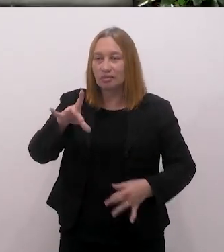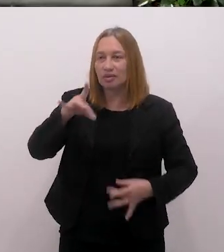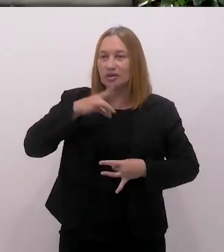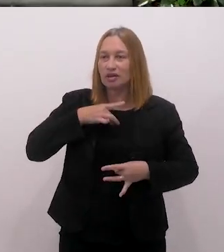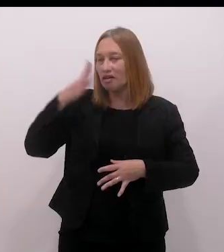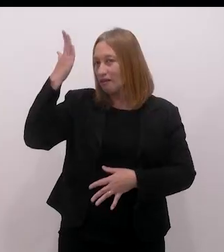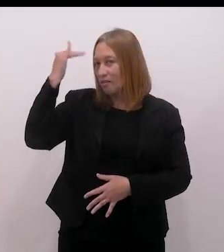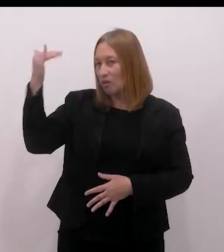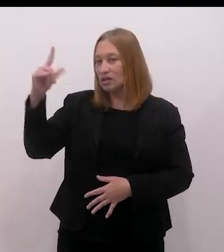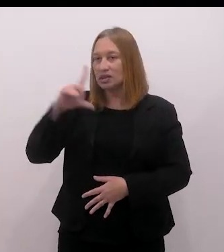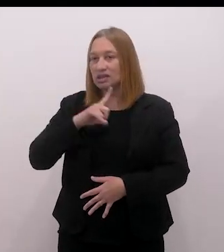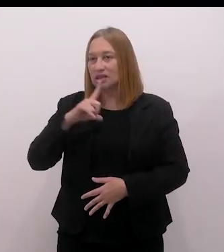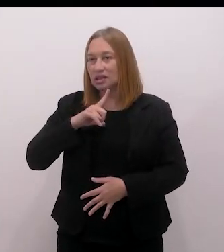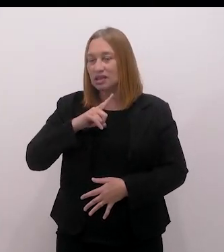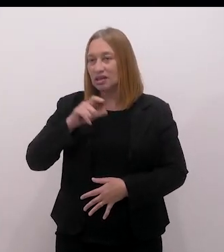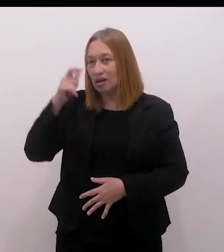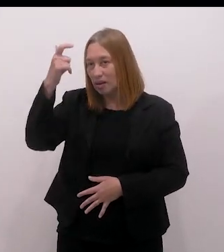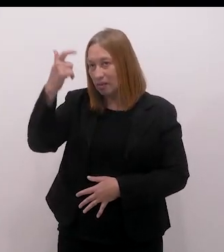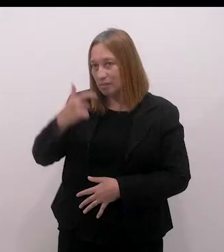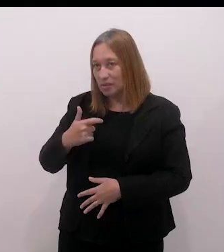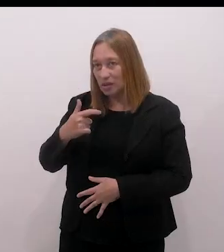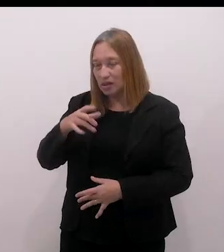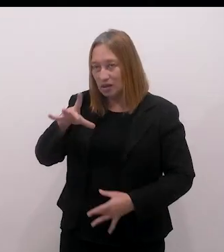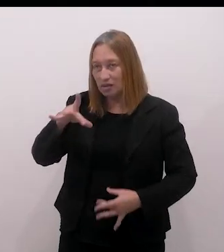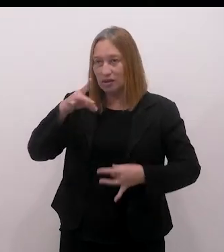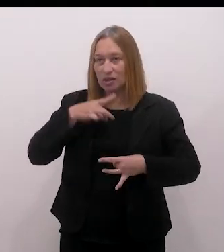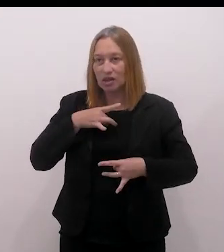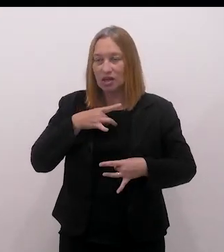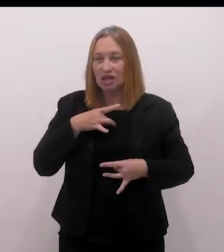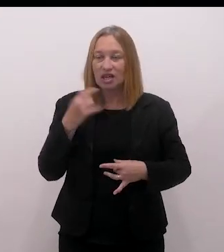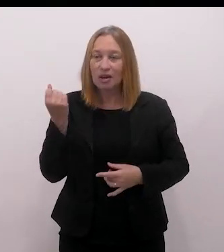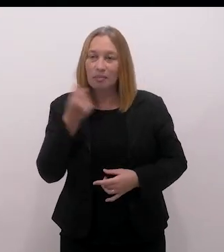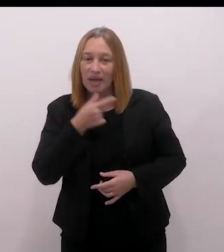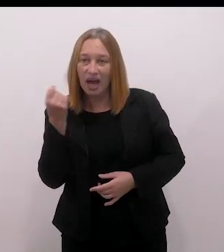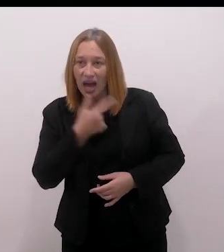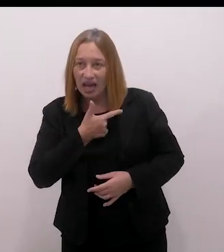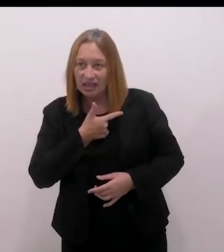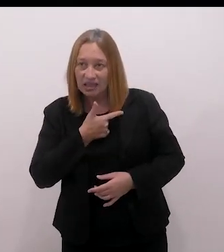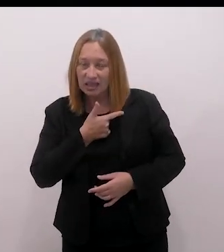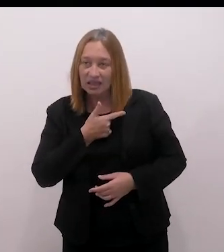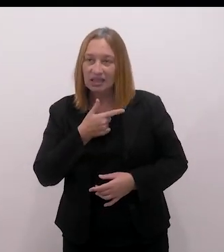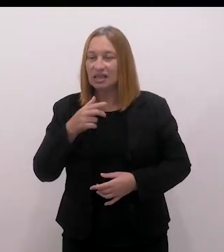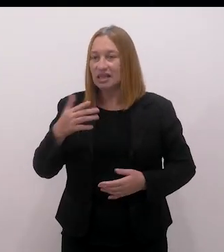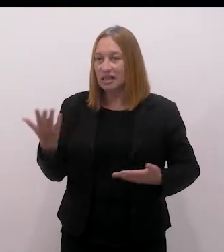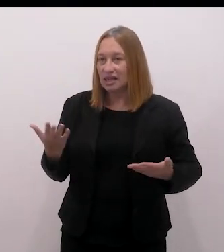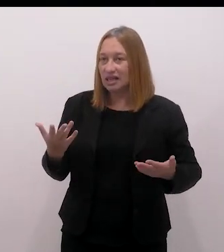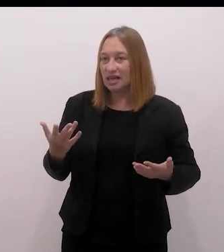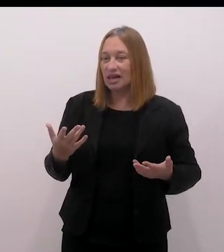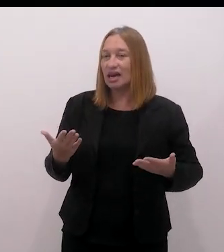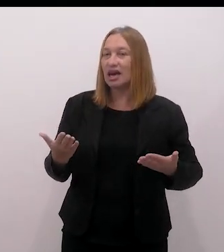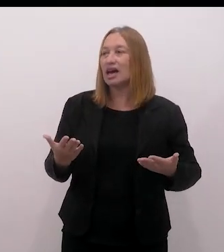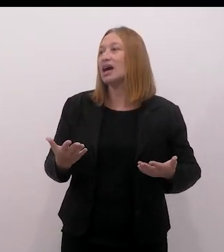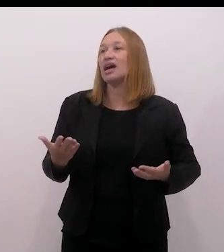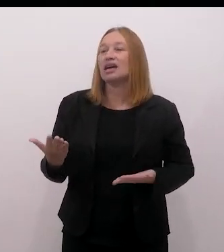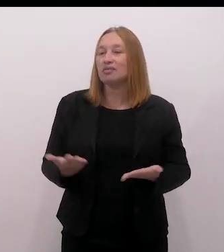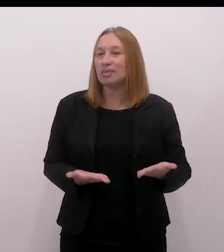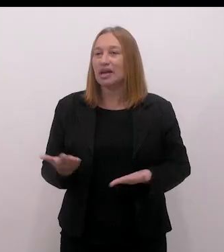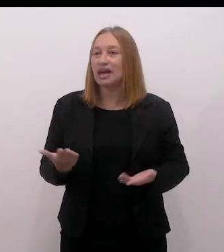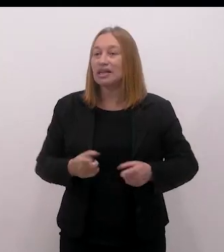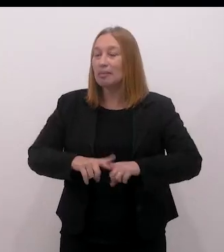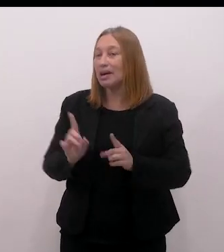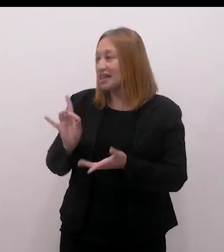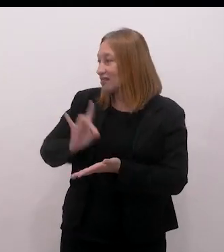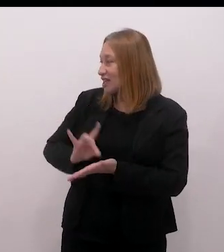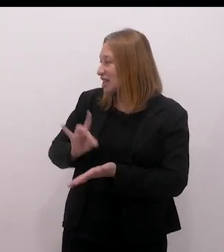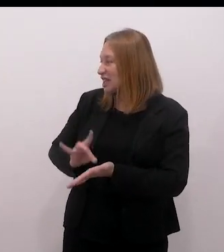o personagem que mais faz sucesso é uma personagem que eu faço, né? Que é aquela que tem comédia, né? Que é a empregada,